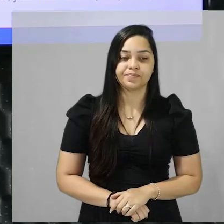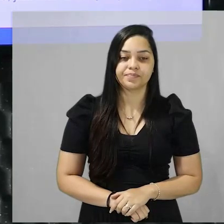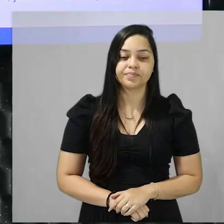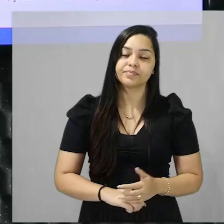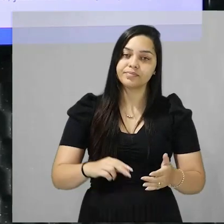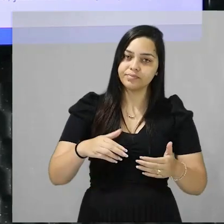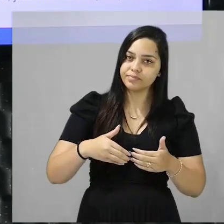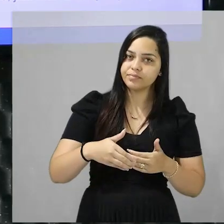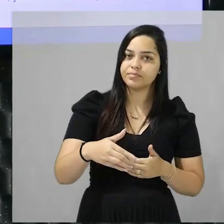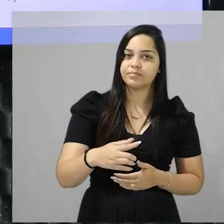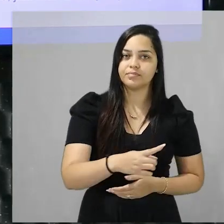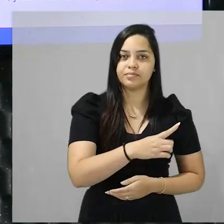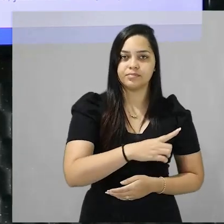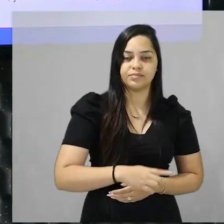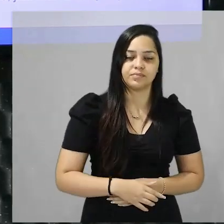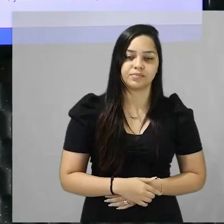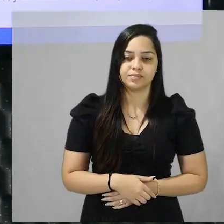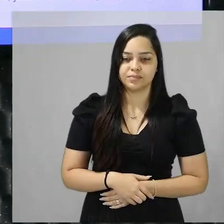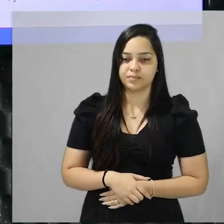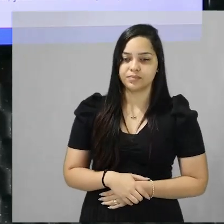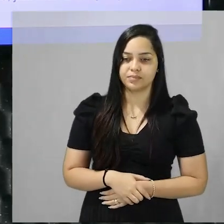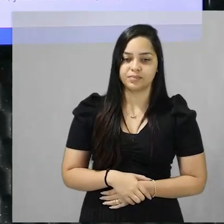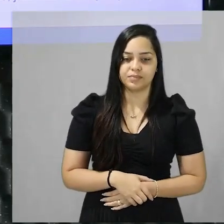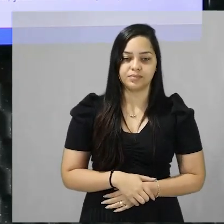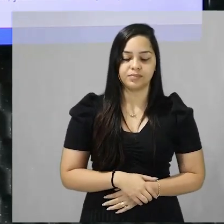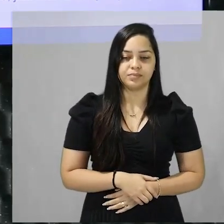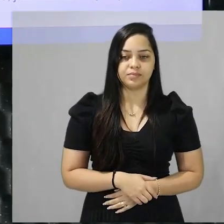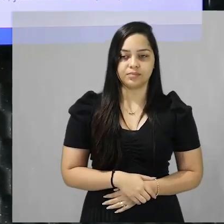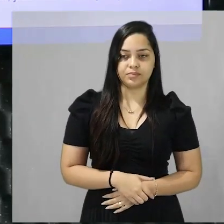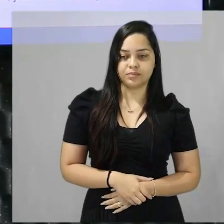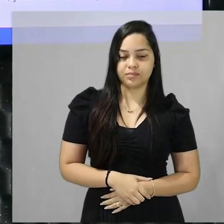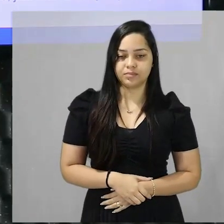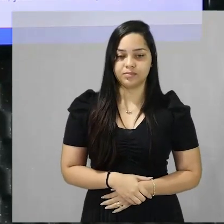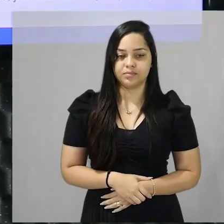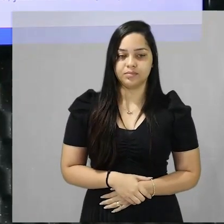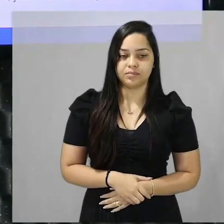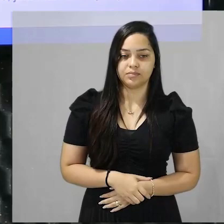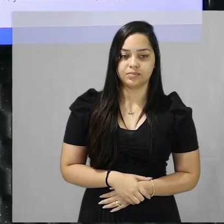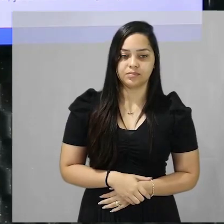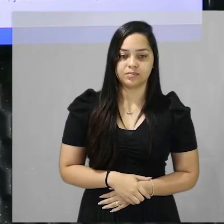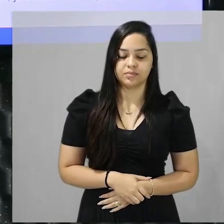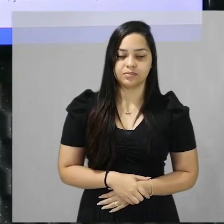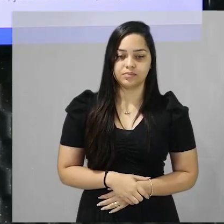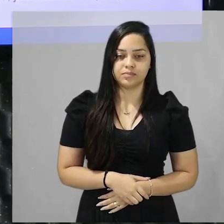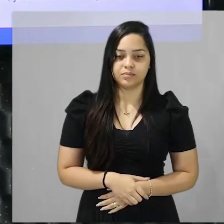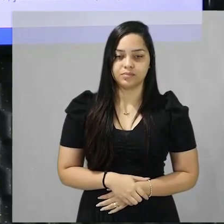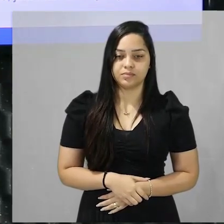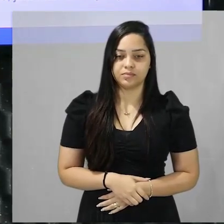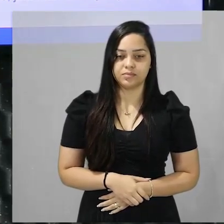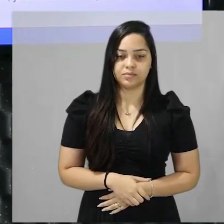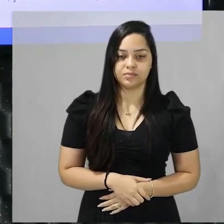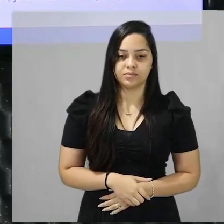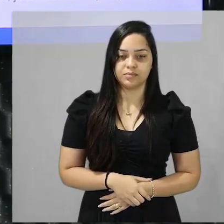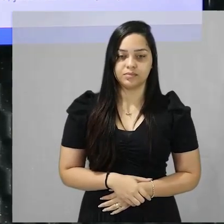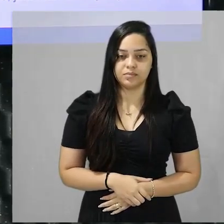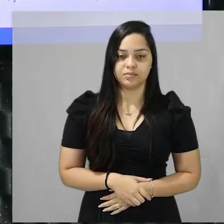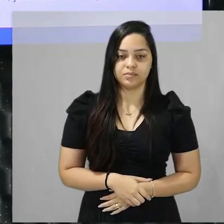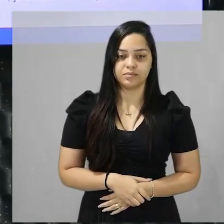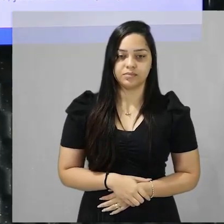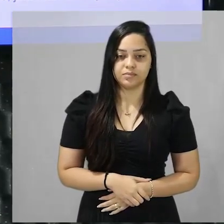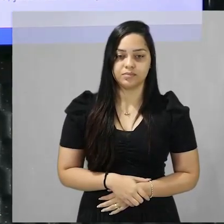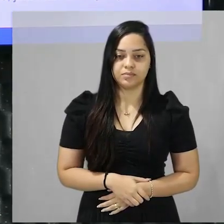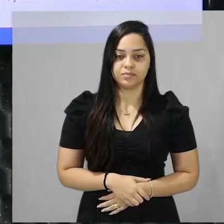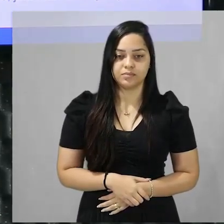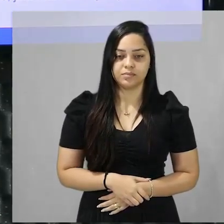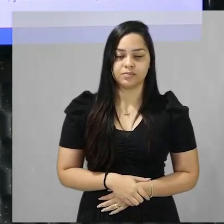uma diretriz que fortalece a cidadania e contribui para assegurar o exercício de direitos. Claro, o acesso ao